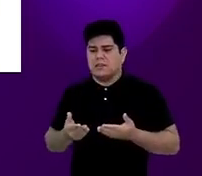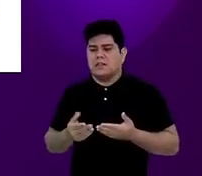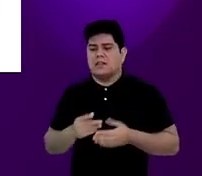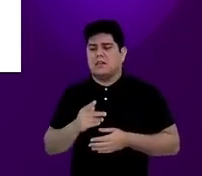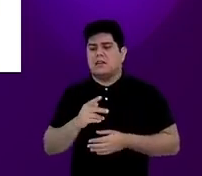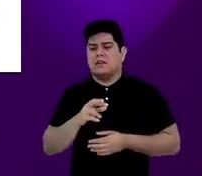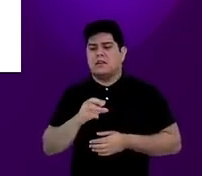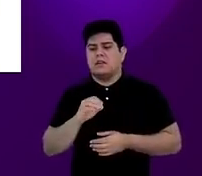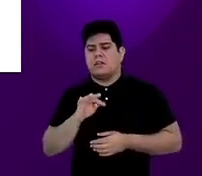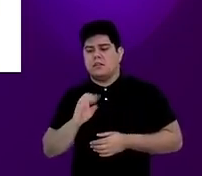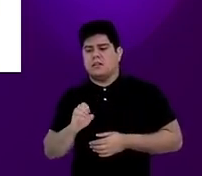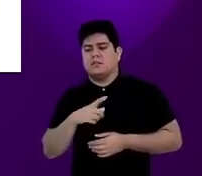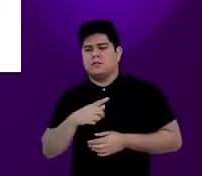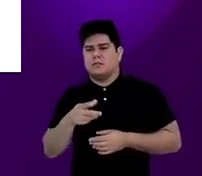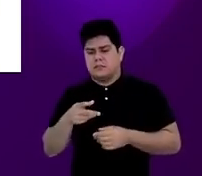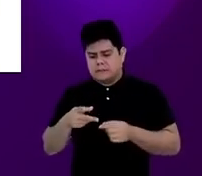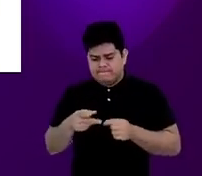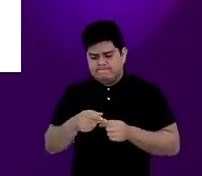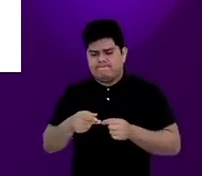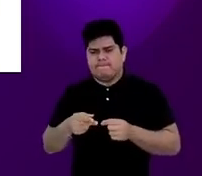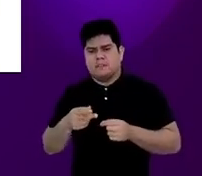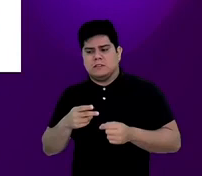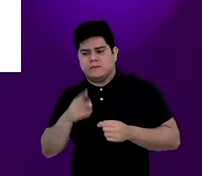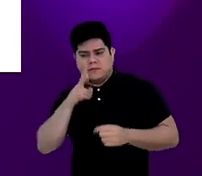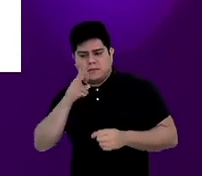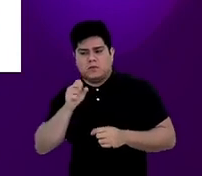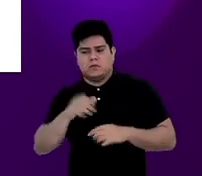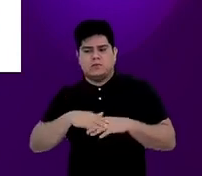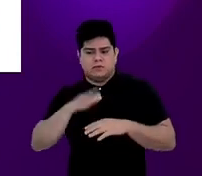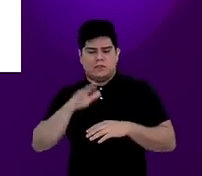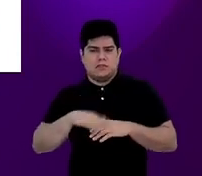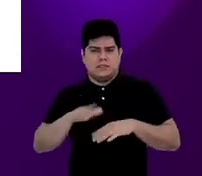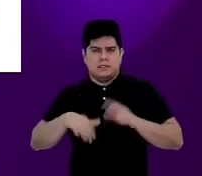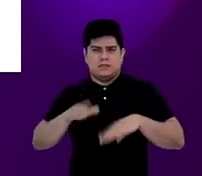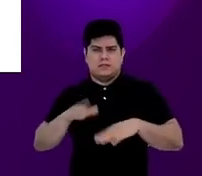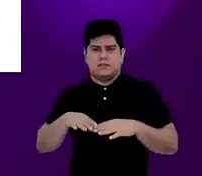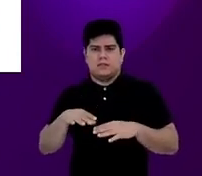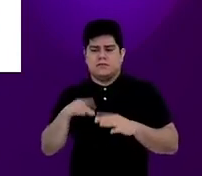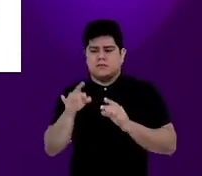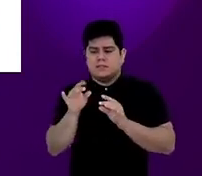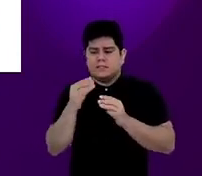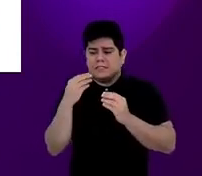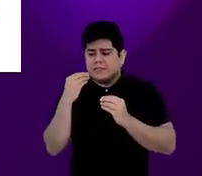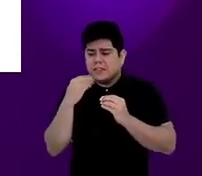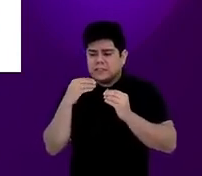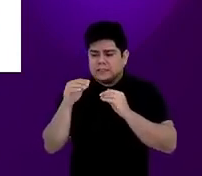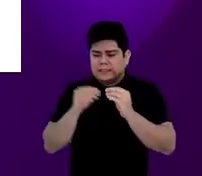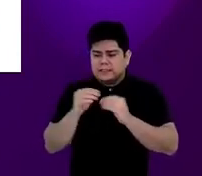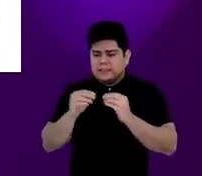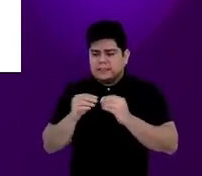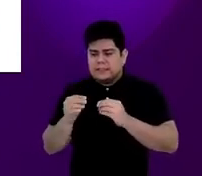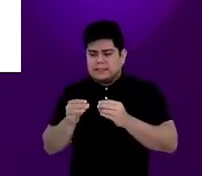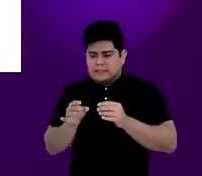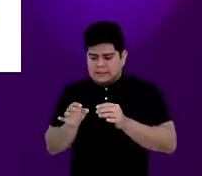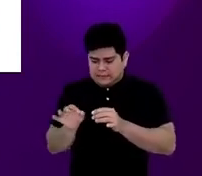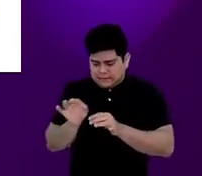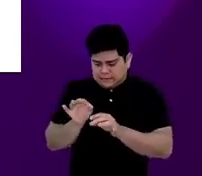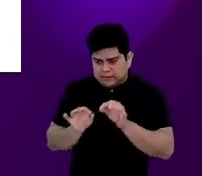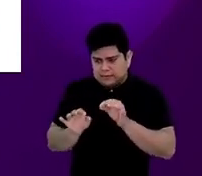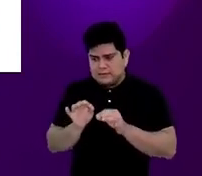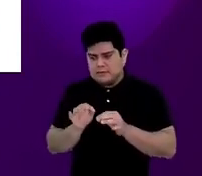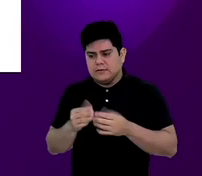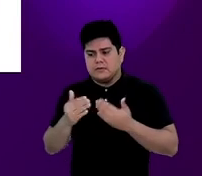você precisa de uma tração interessante, e os instrumentos, às vezes, são muito delicados e muito rudimentares ainda. Então, isso